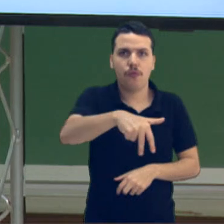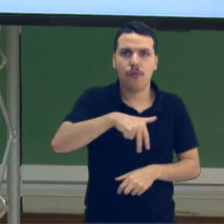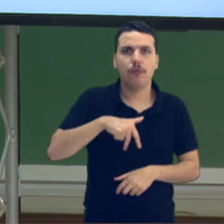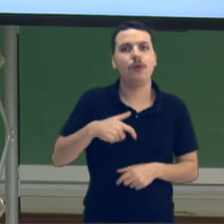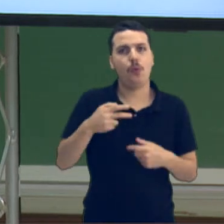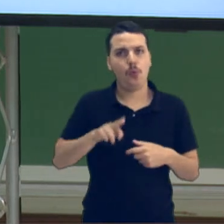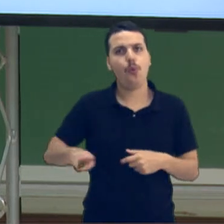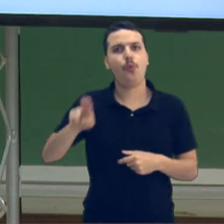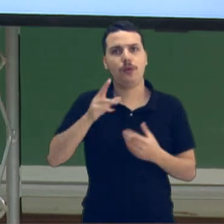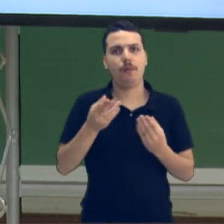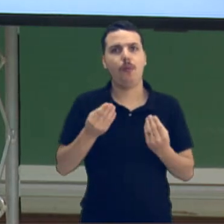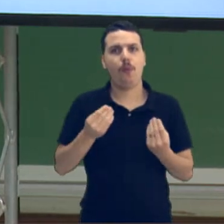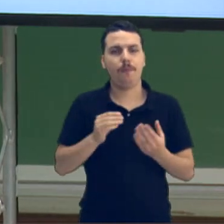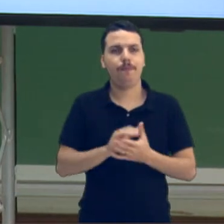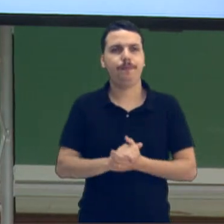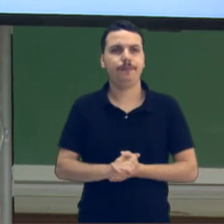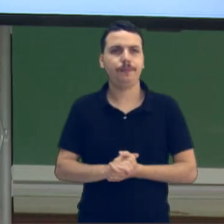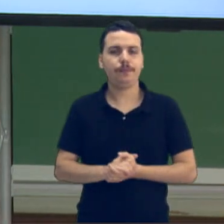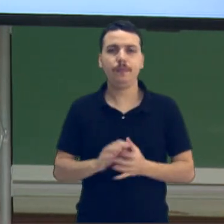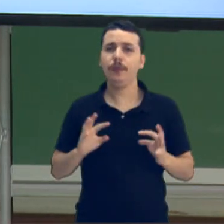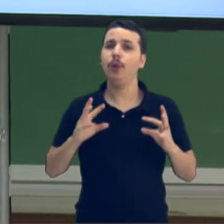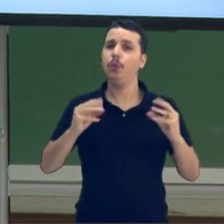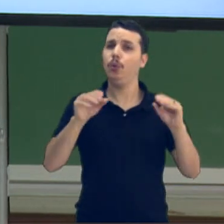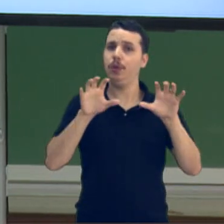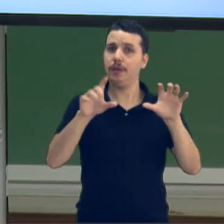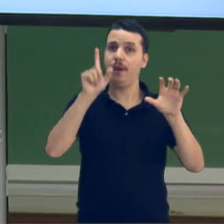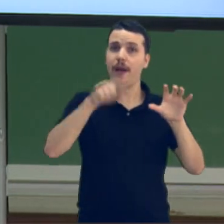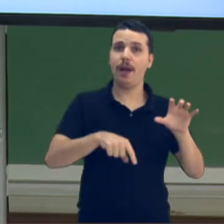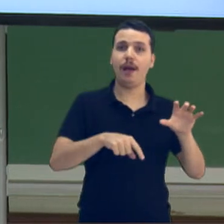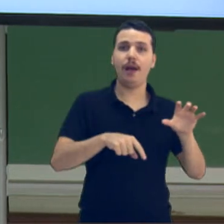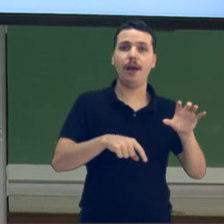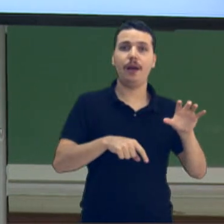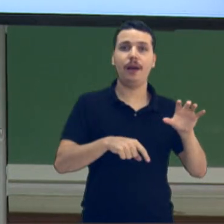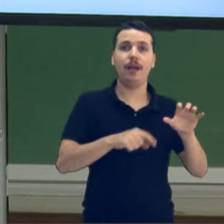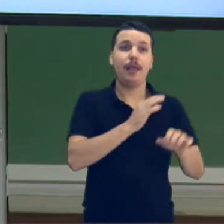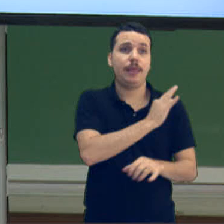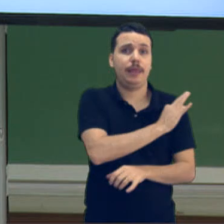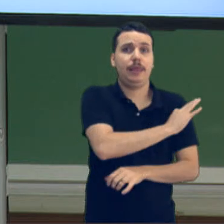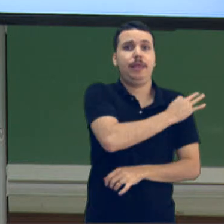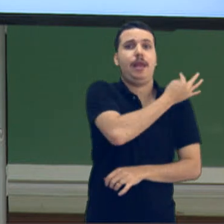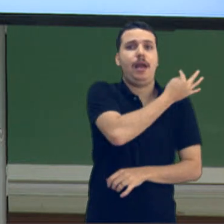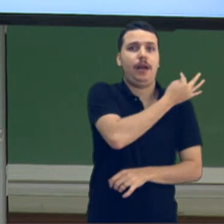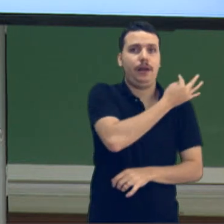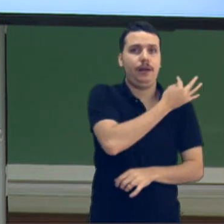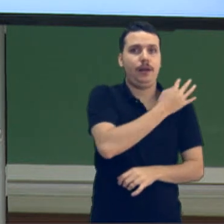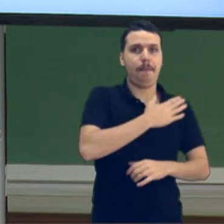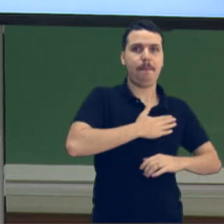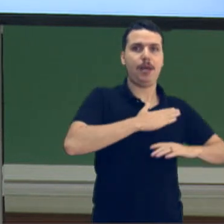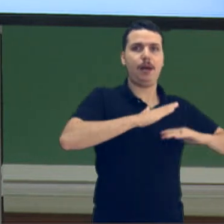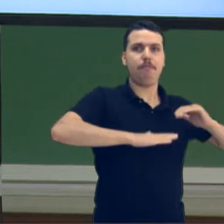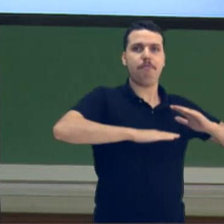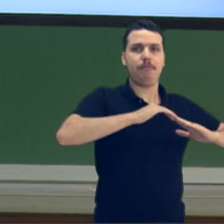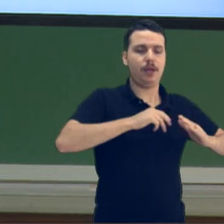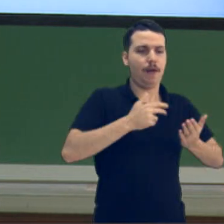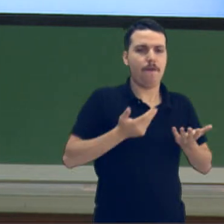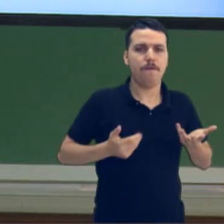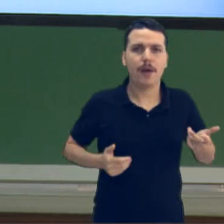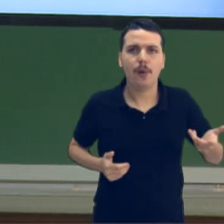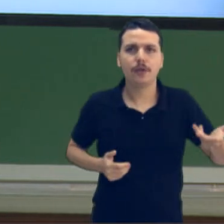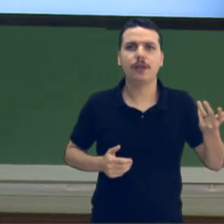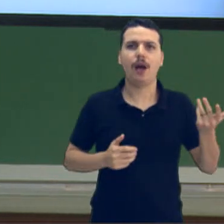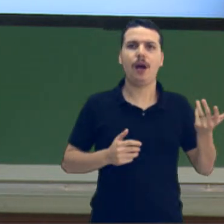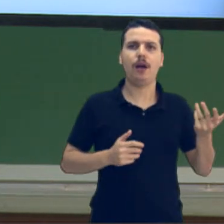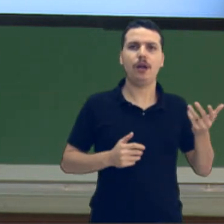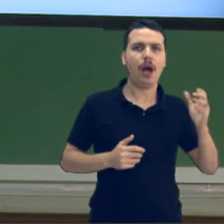para trás, tá? Então tudo isso que a gente falou até agora foi técnica, né? Essas habilidades, que é velocidade, agilidade,